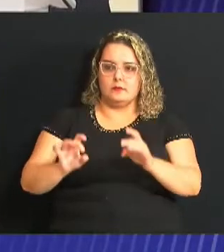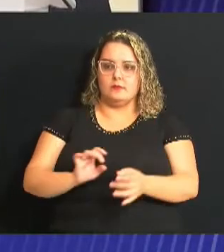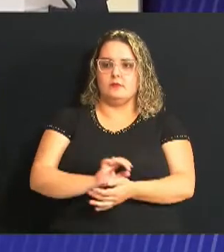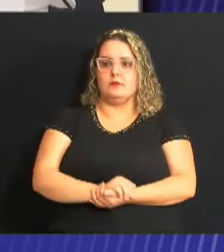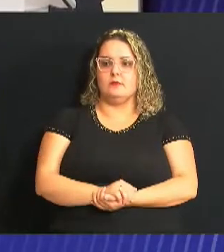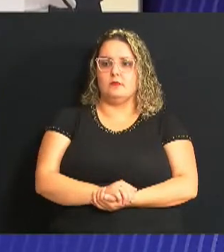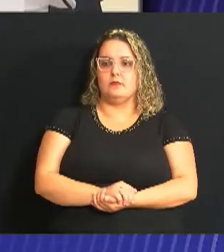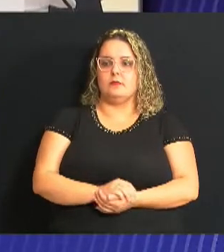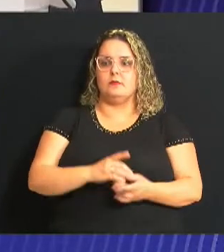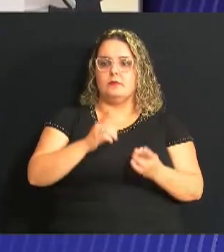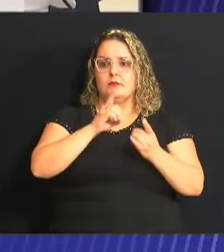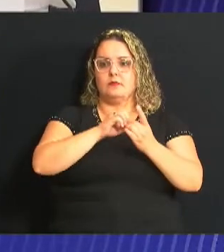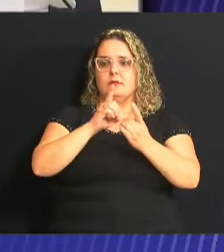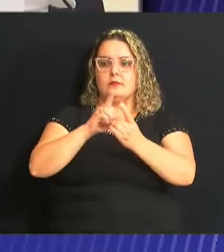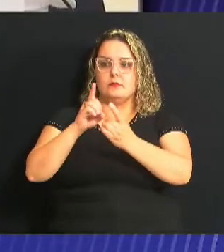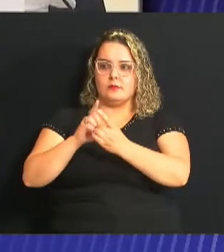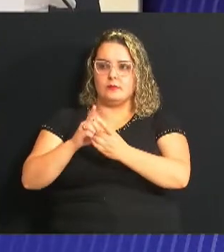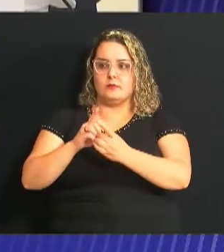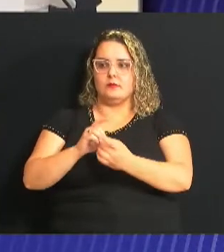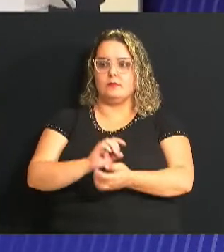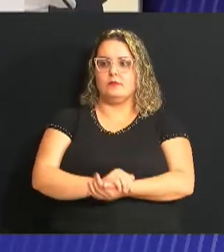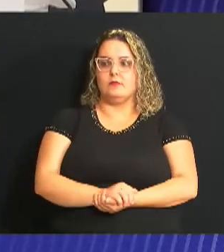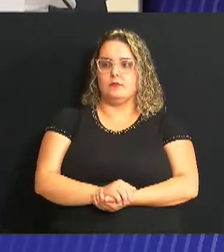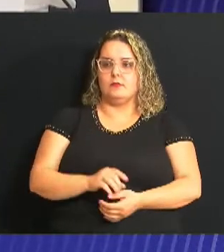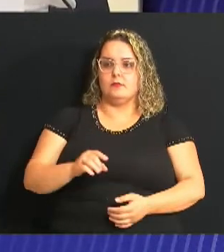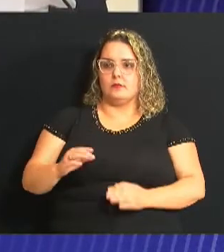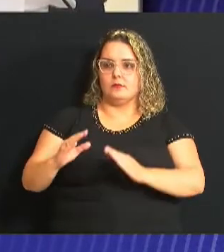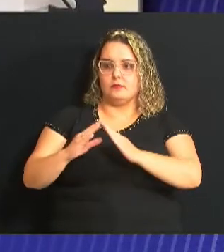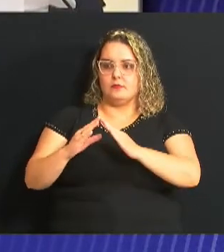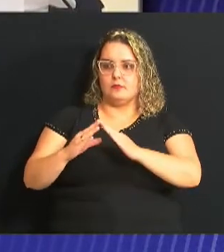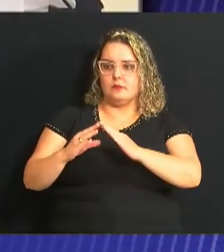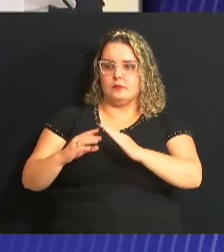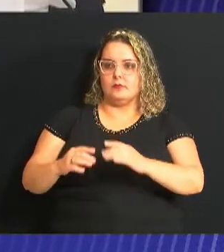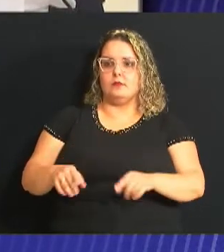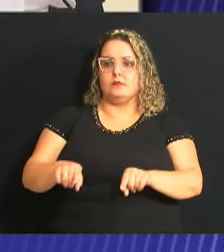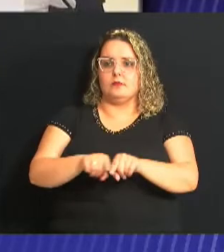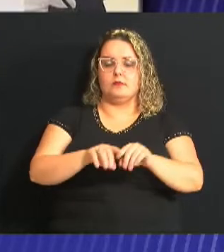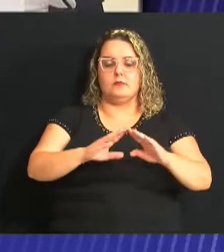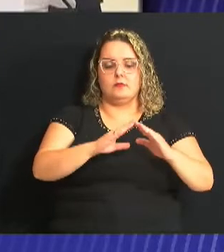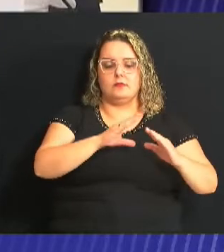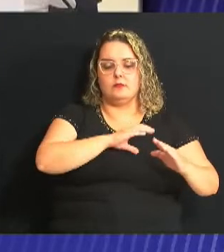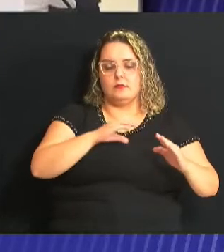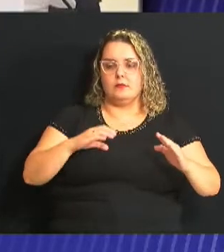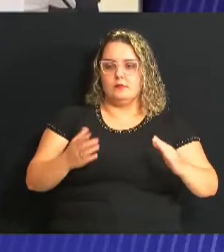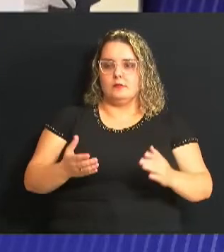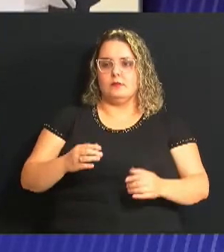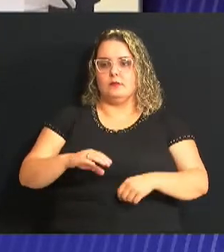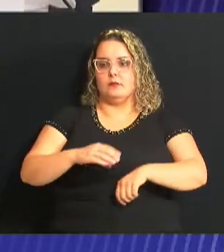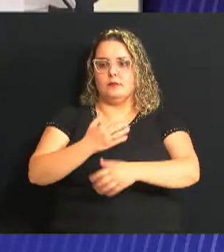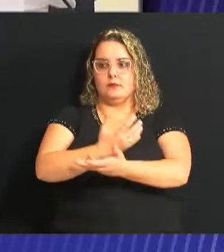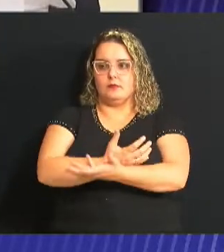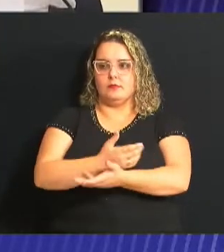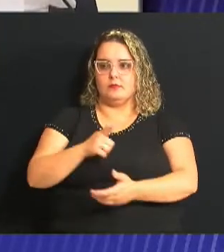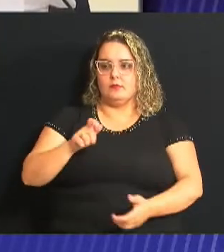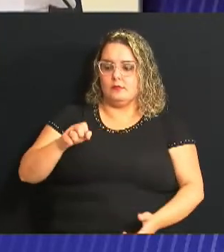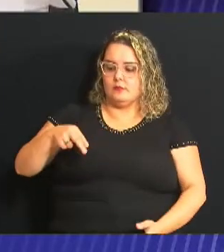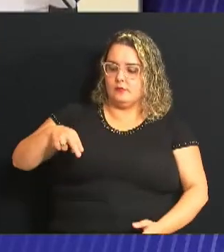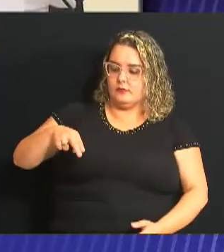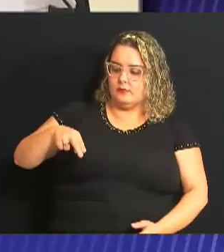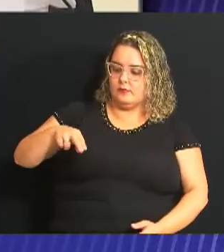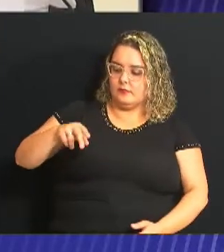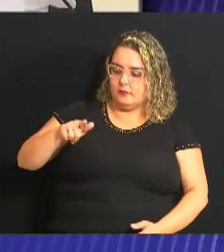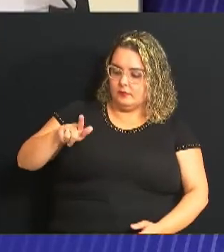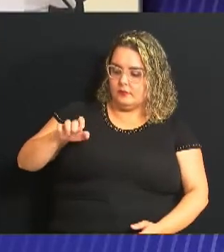especializado em atendimento domiciliar e clínicas, nas áreas de ortopedia, geriatria, neurologia